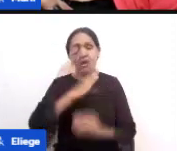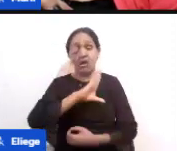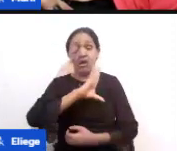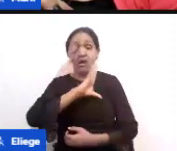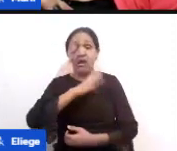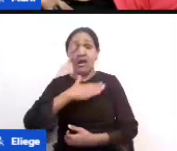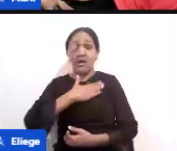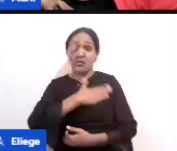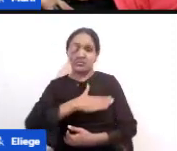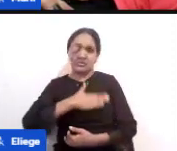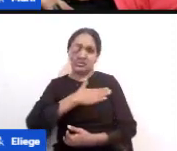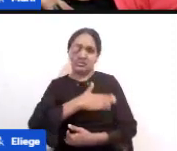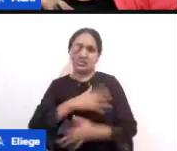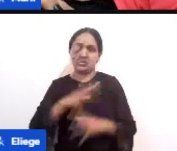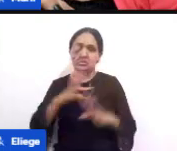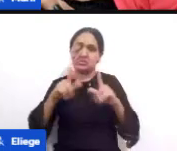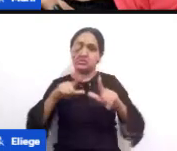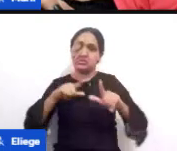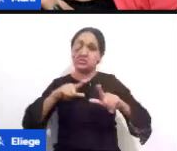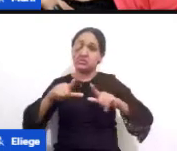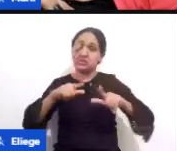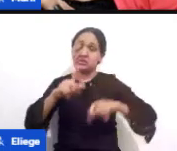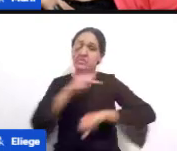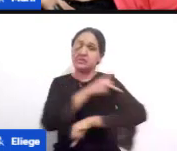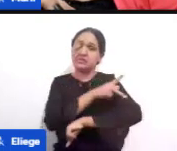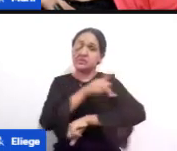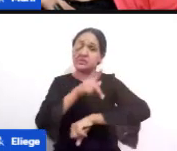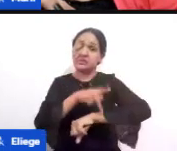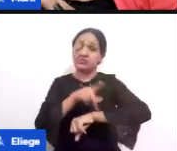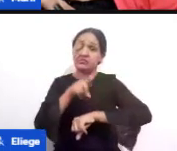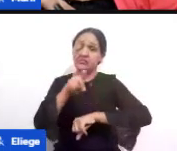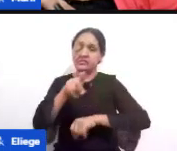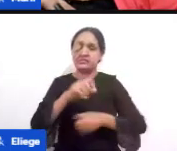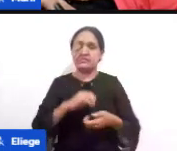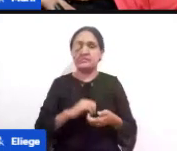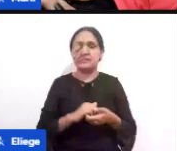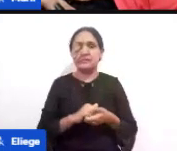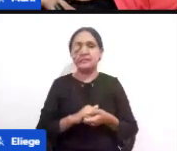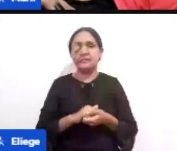vocês. E próximo.